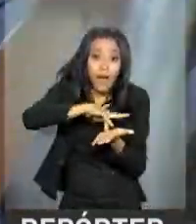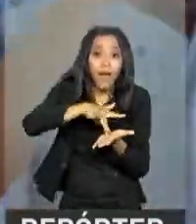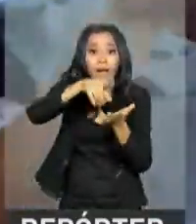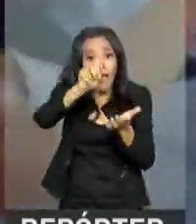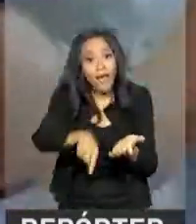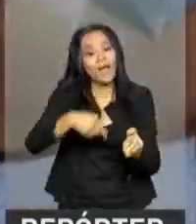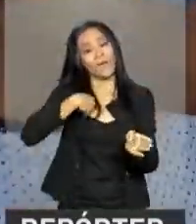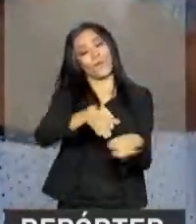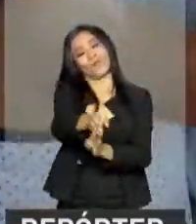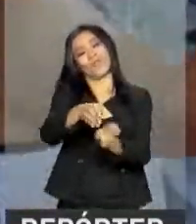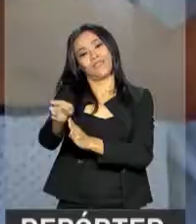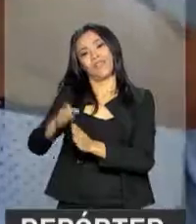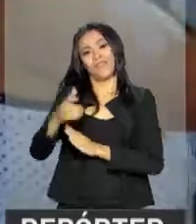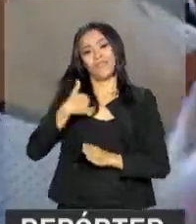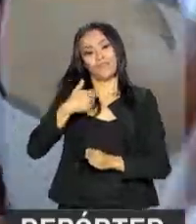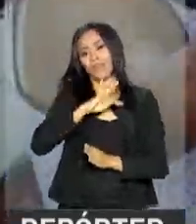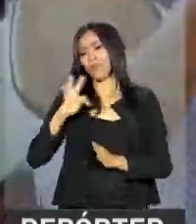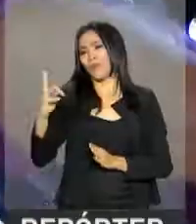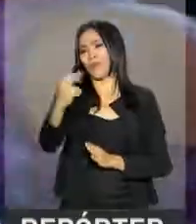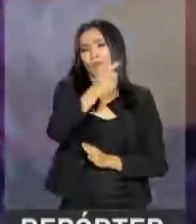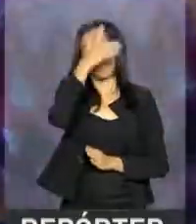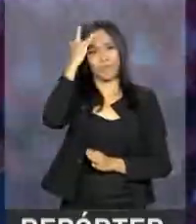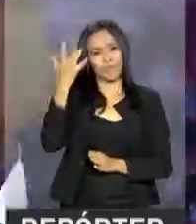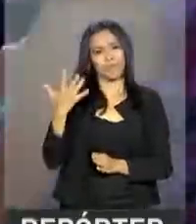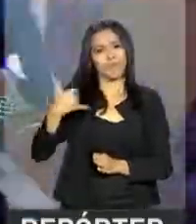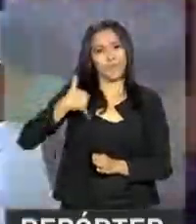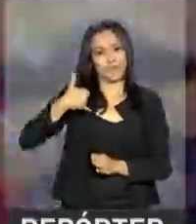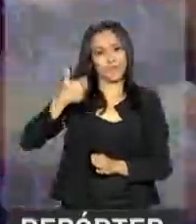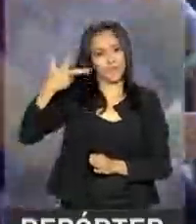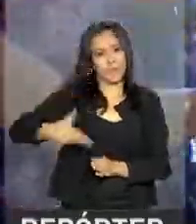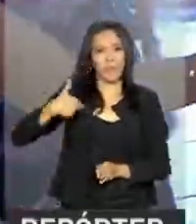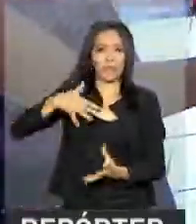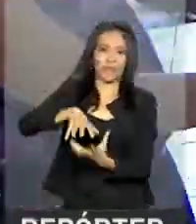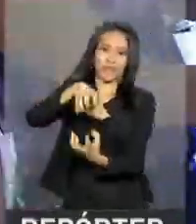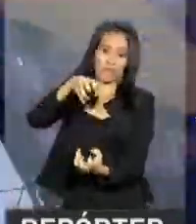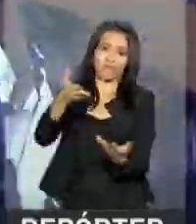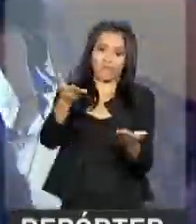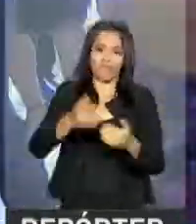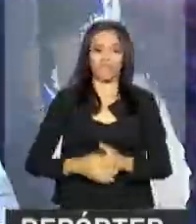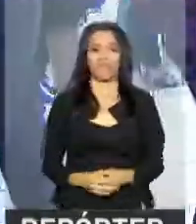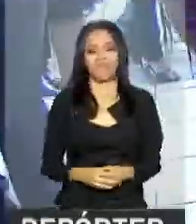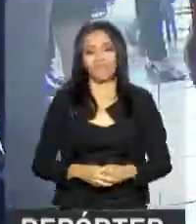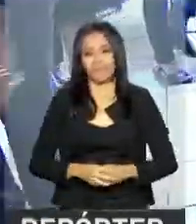dou para todas as pessoas da minha idade.